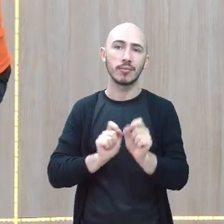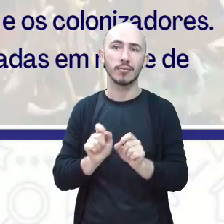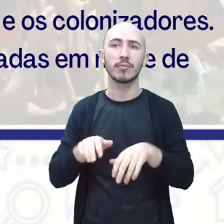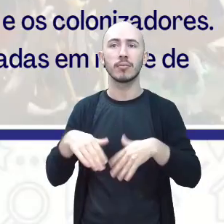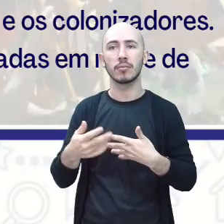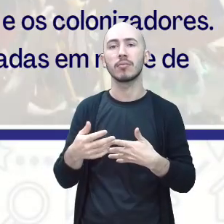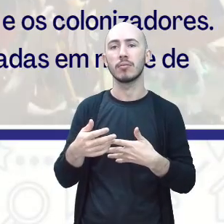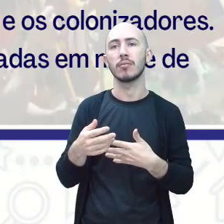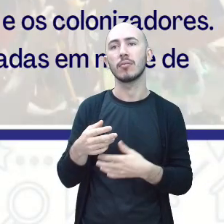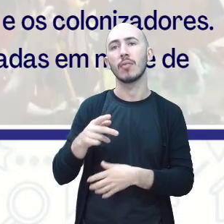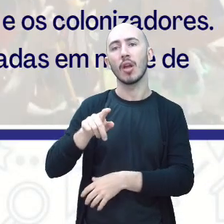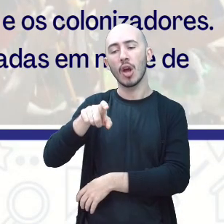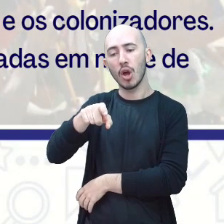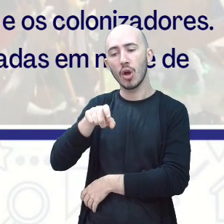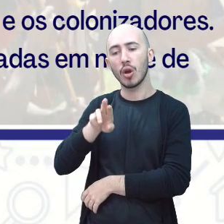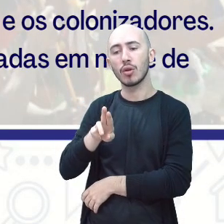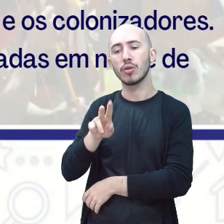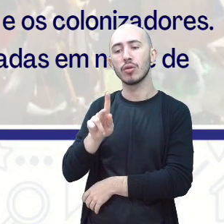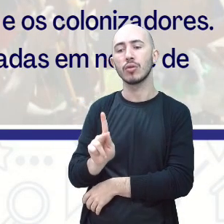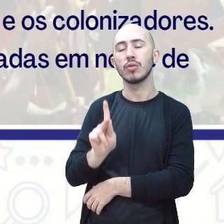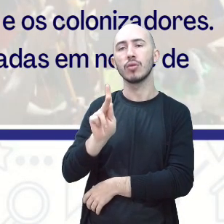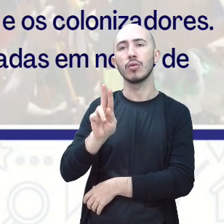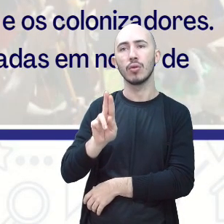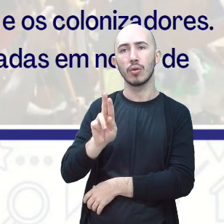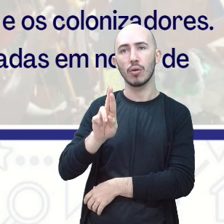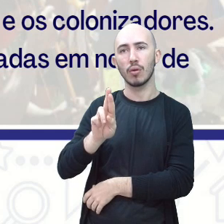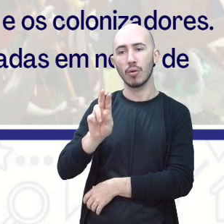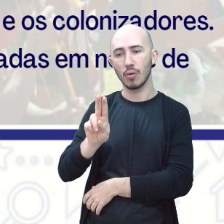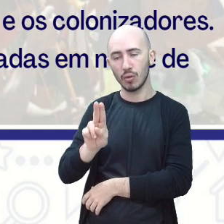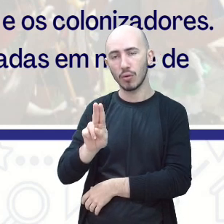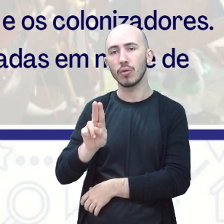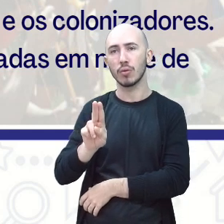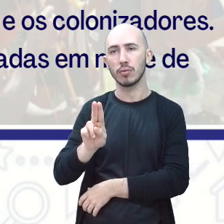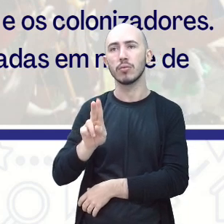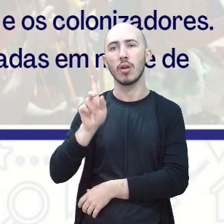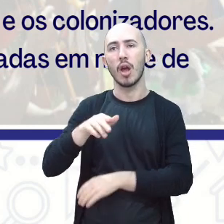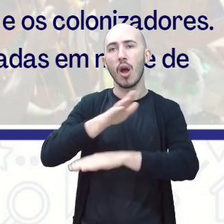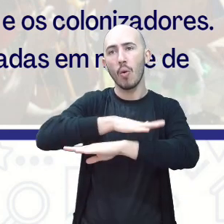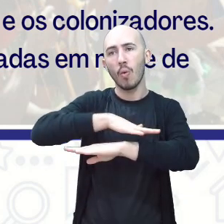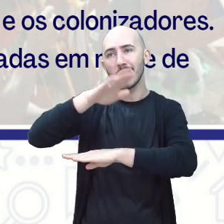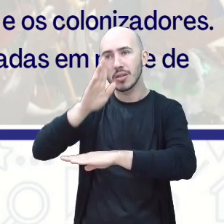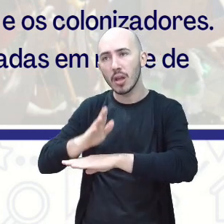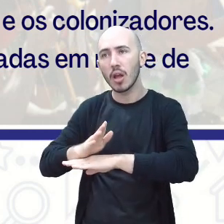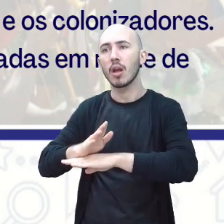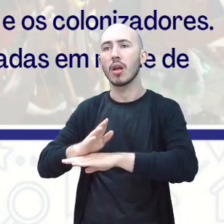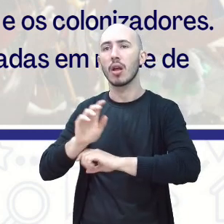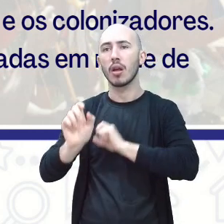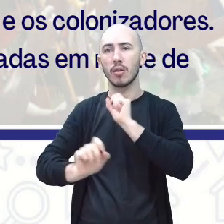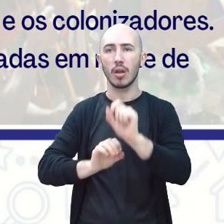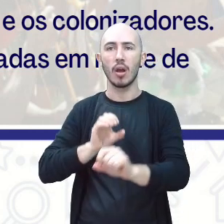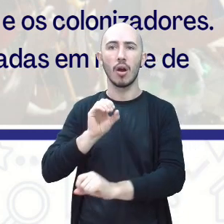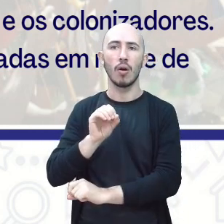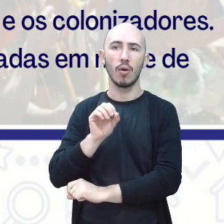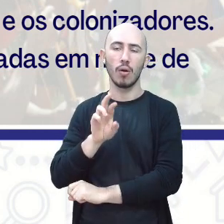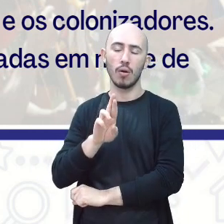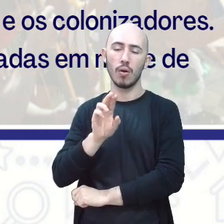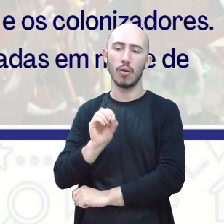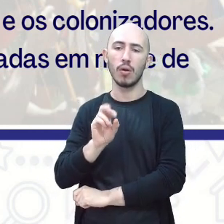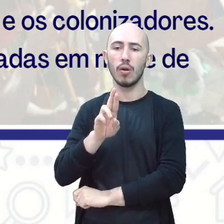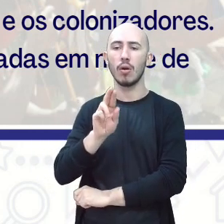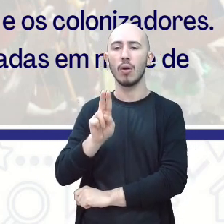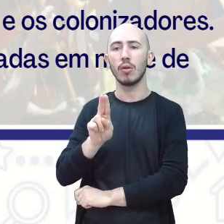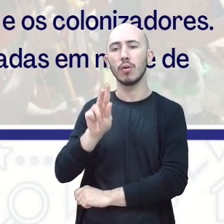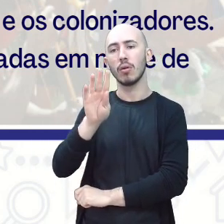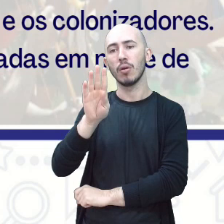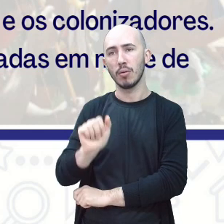habitam um conjunto de montanhas conhecido como Serra do Ororubá, no estado de Pernambuco. São datados, né, desde